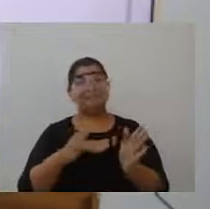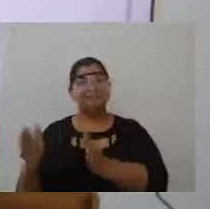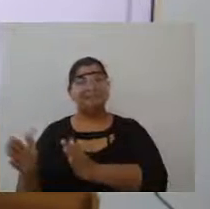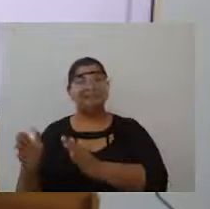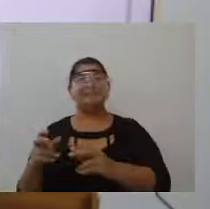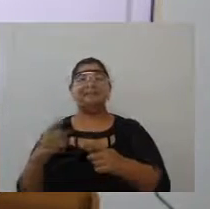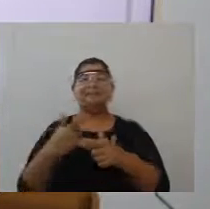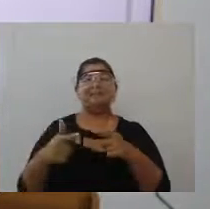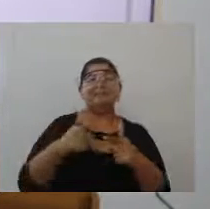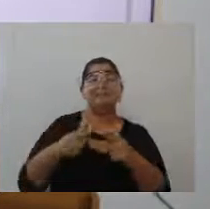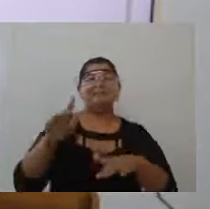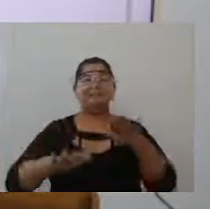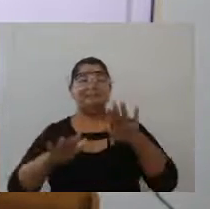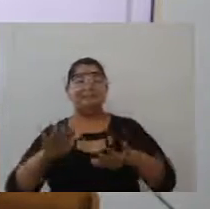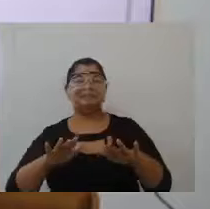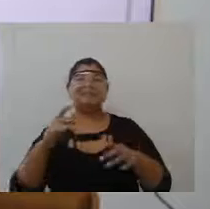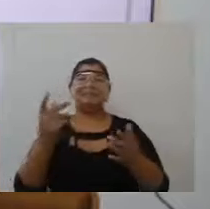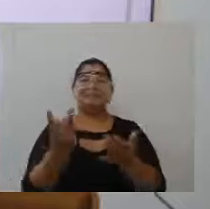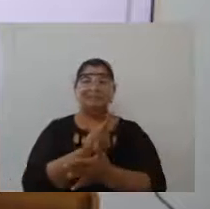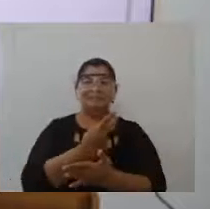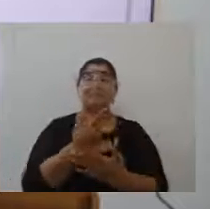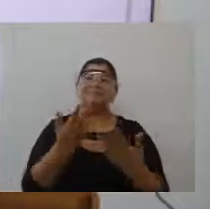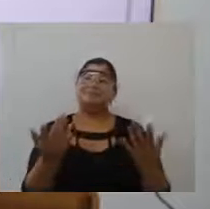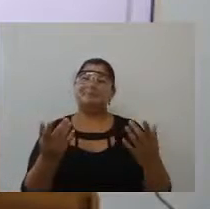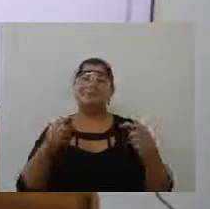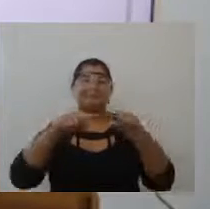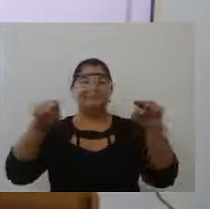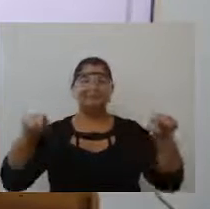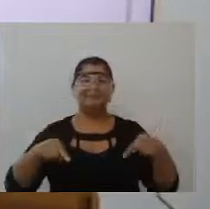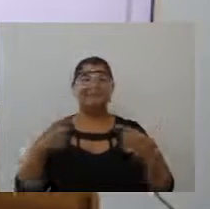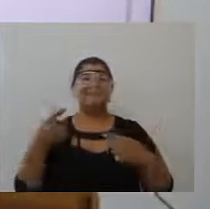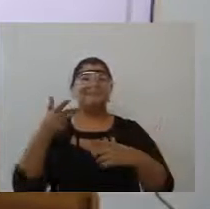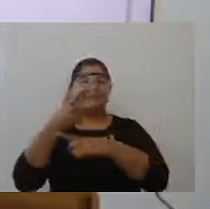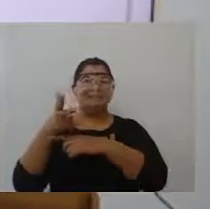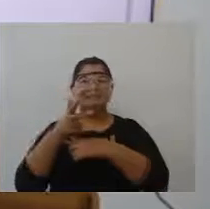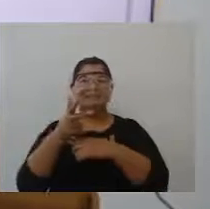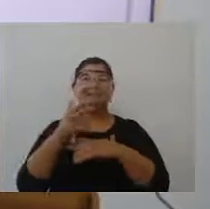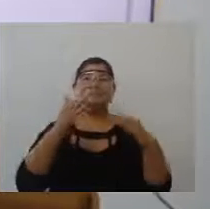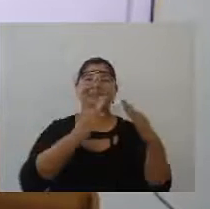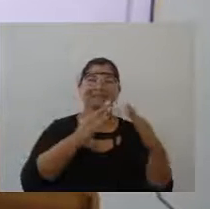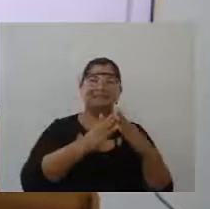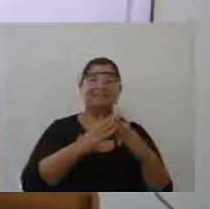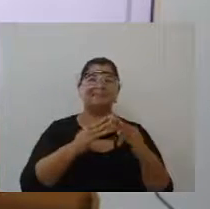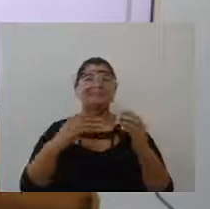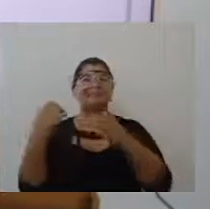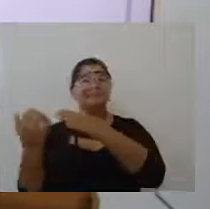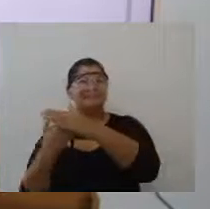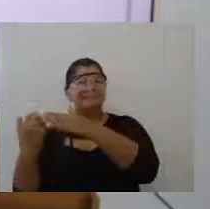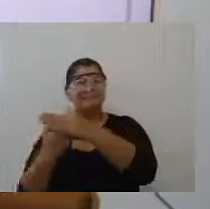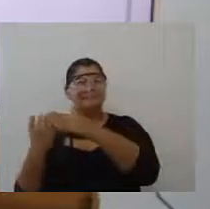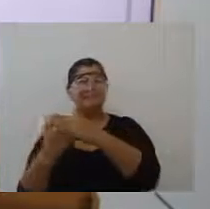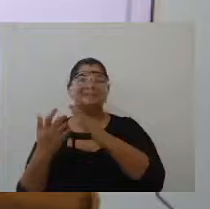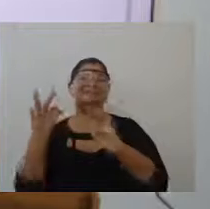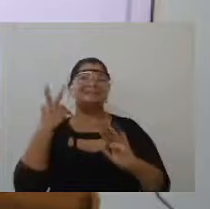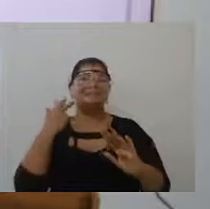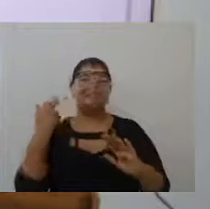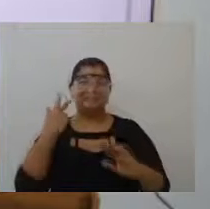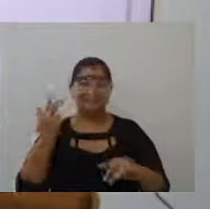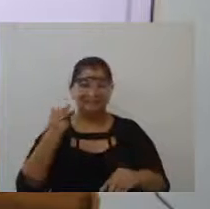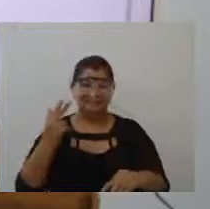Então, um probleminha técnico ou outro acontece no estúdio, acontece na nossa casa, acontece na empresa. Isso é